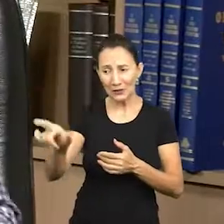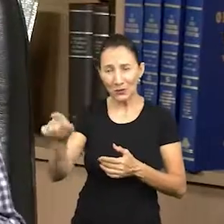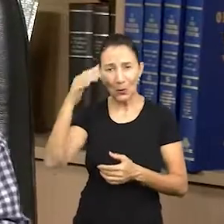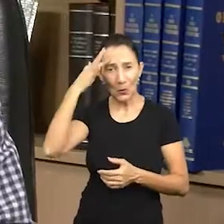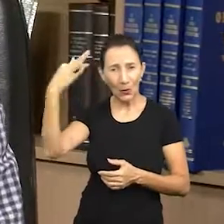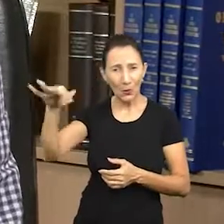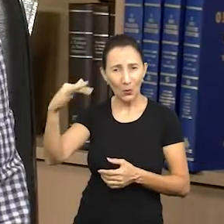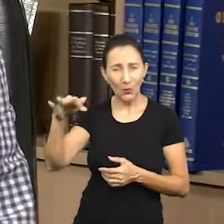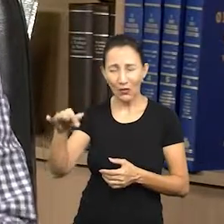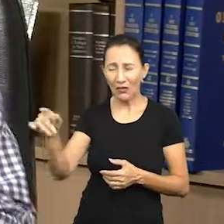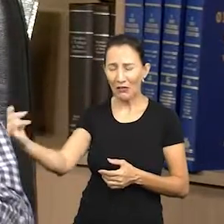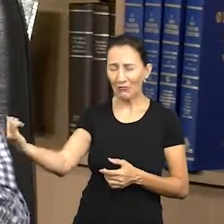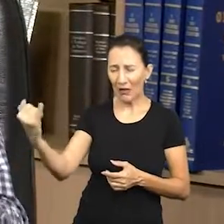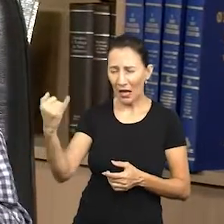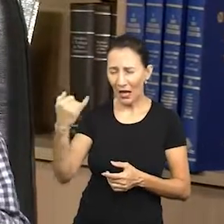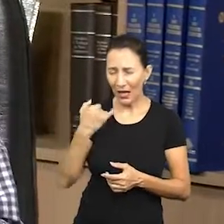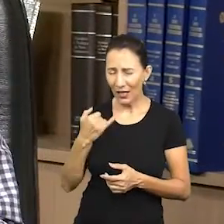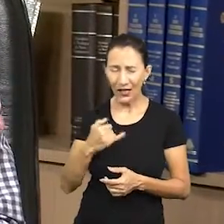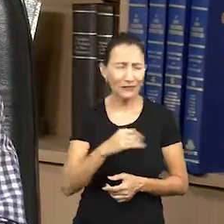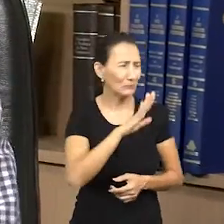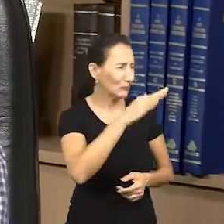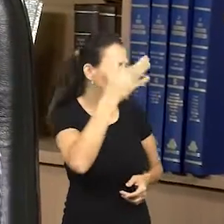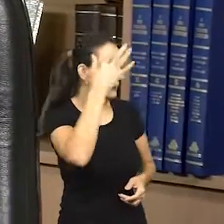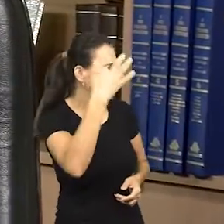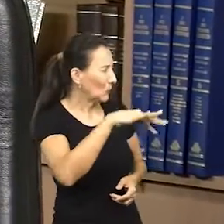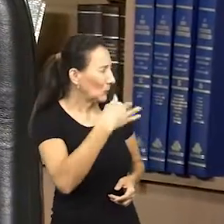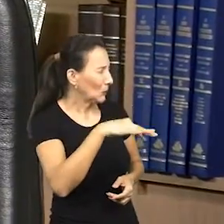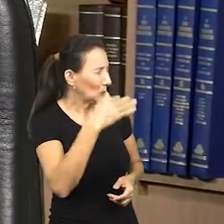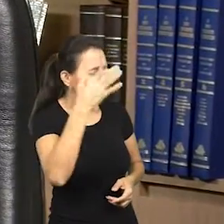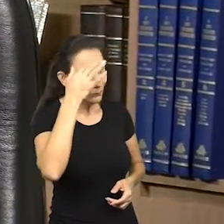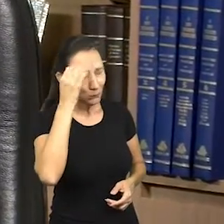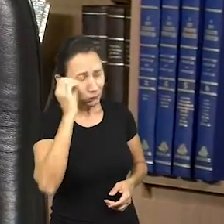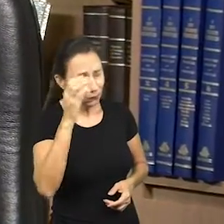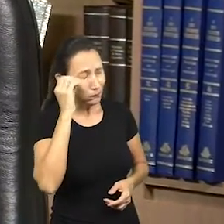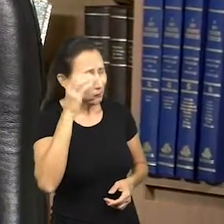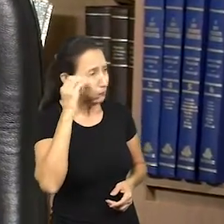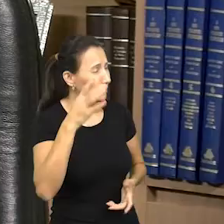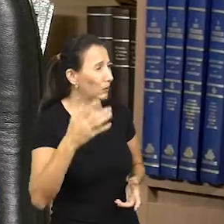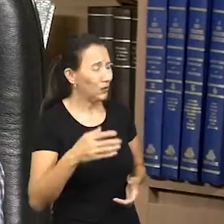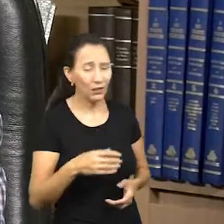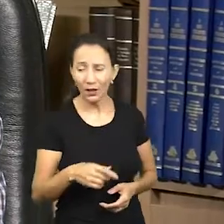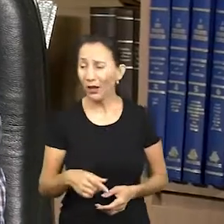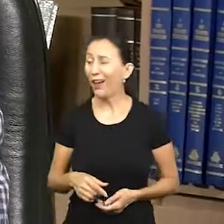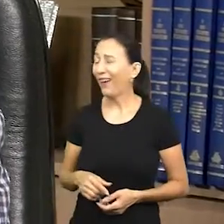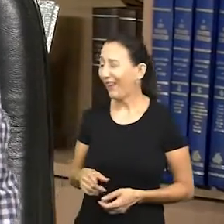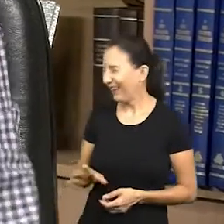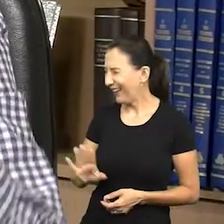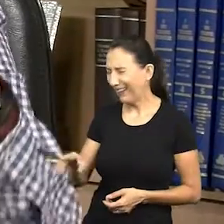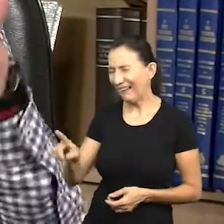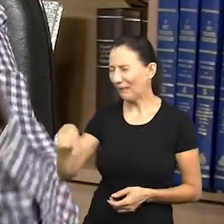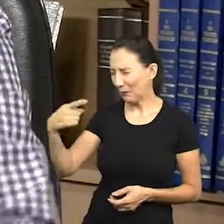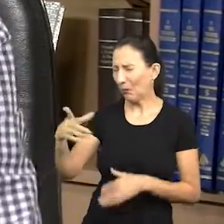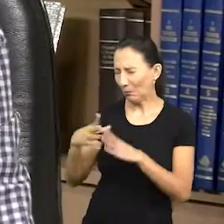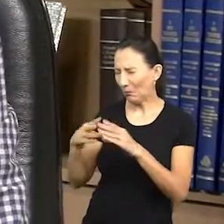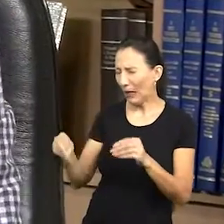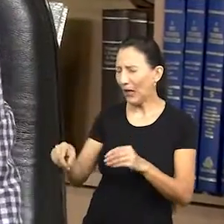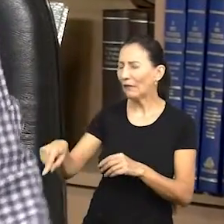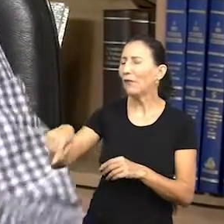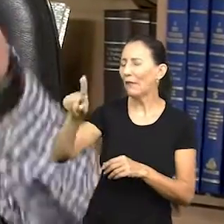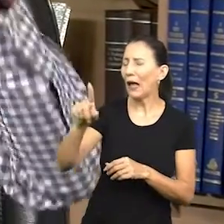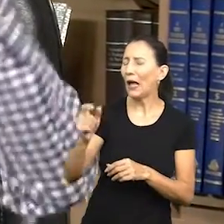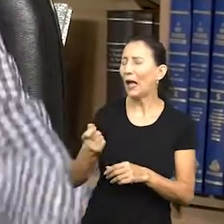cabeça, vem te contar que está com a enxaqueca, com a dor de cabeça crônica. E você fala, não, isso passa, vai ali,